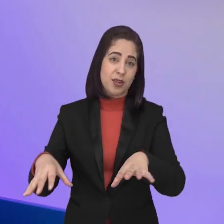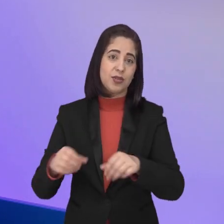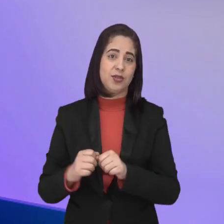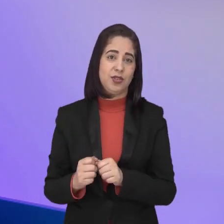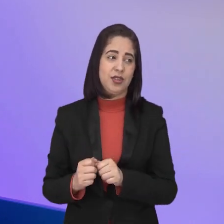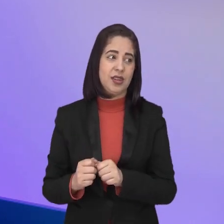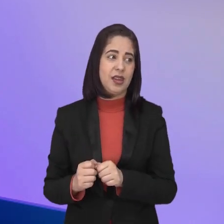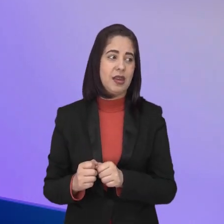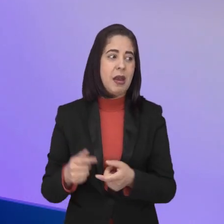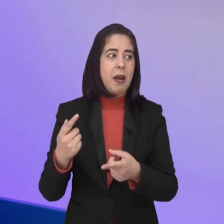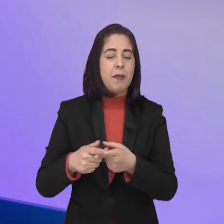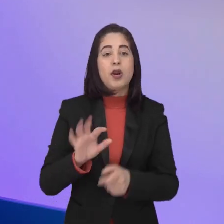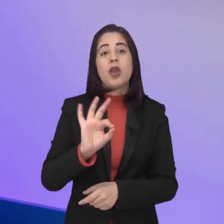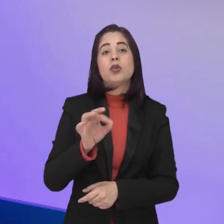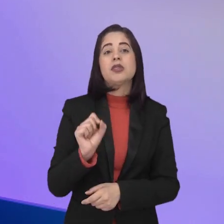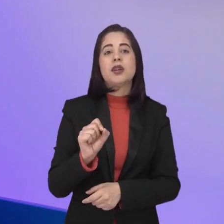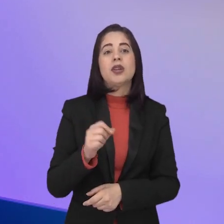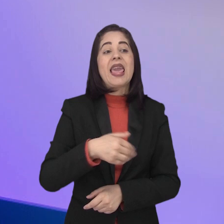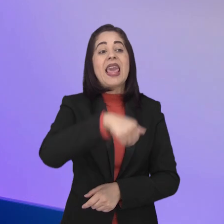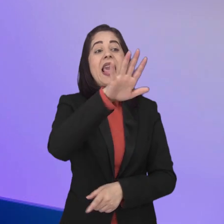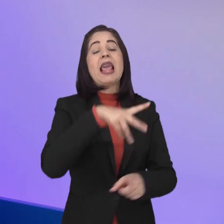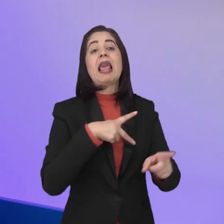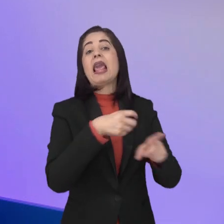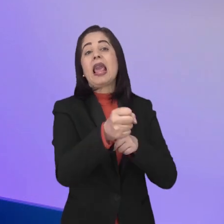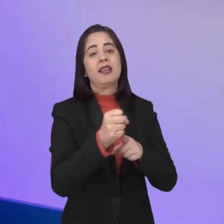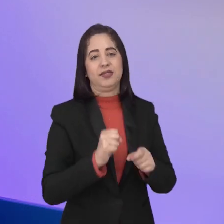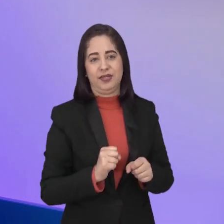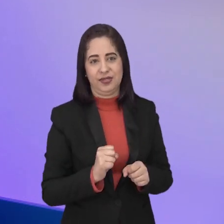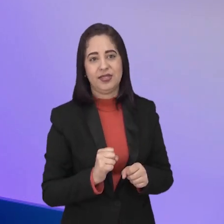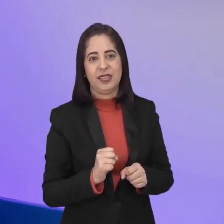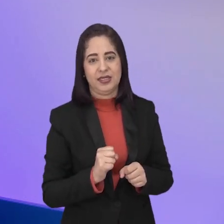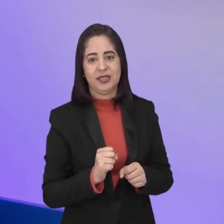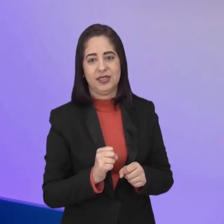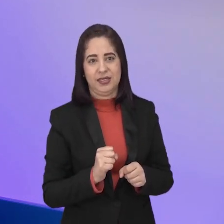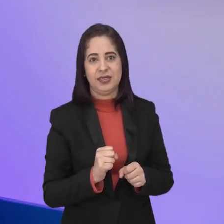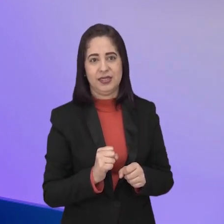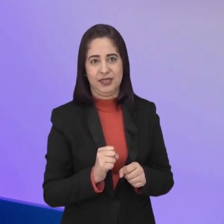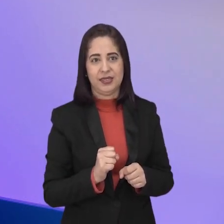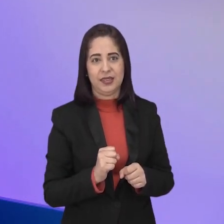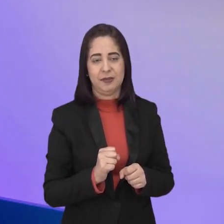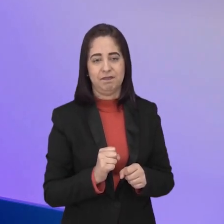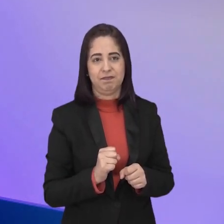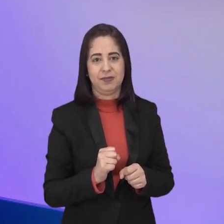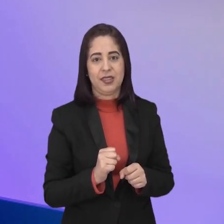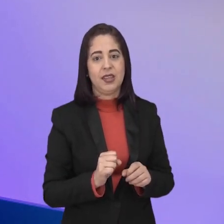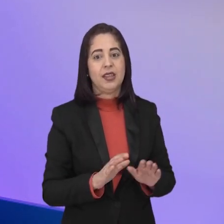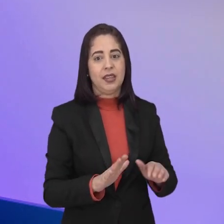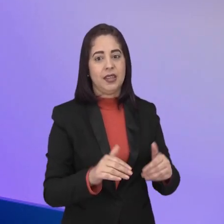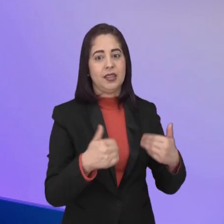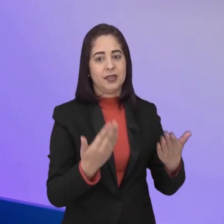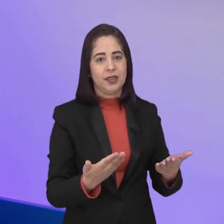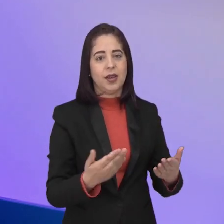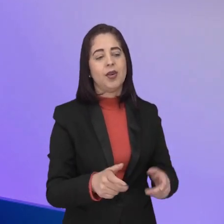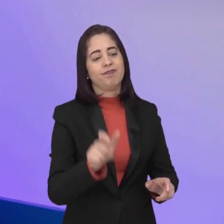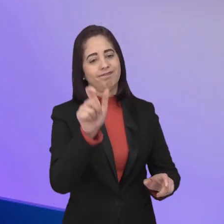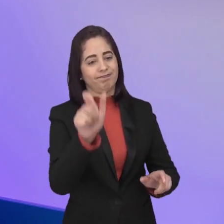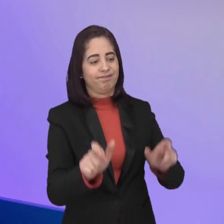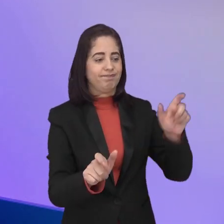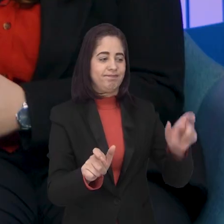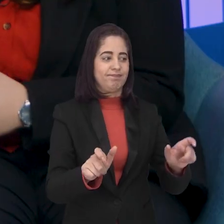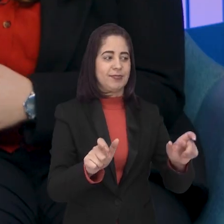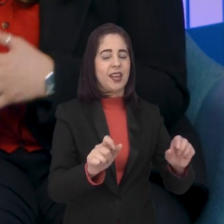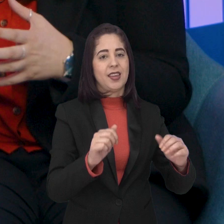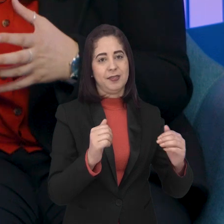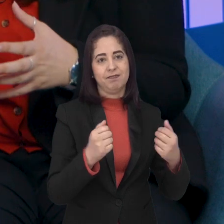geral, porque era para outra pessoa ganhar a eleição, não aquela que fez o mau uso da inteligência artificial e acabou sendo